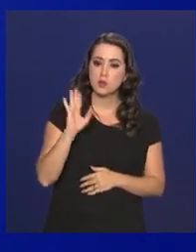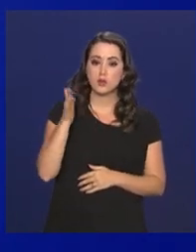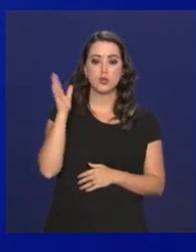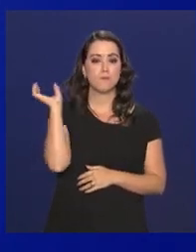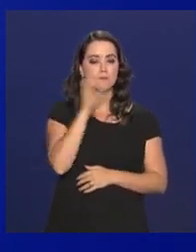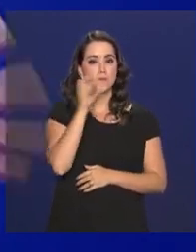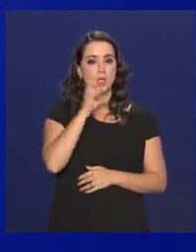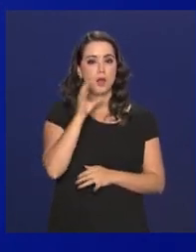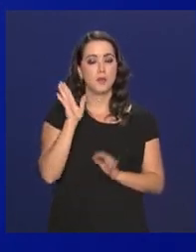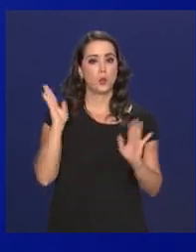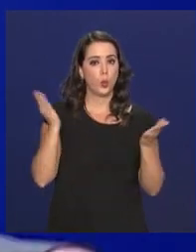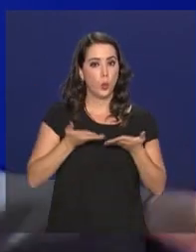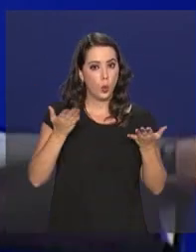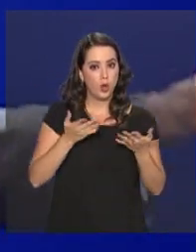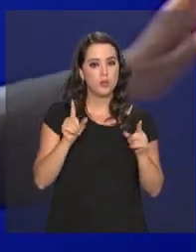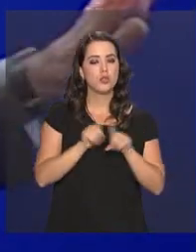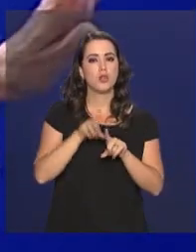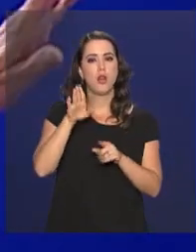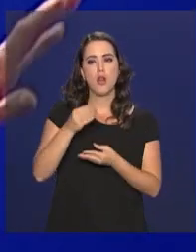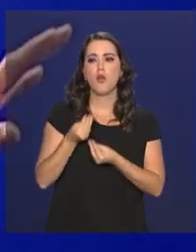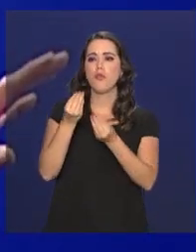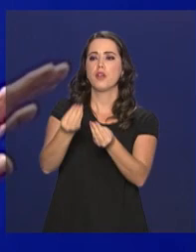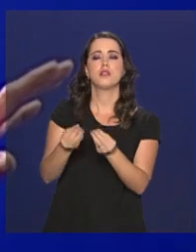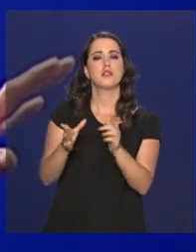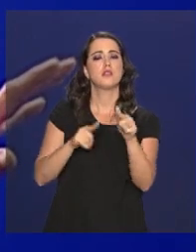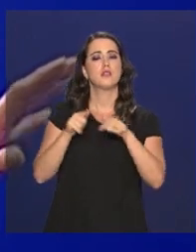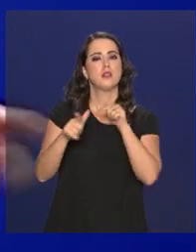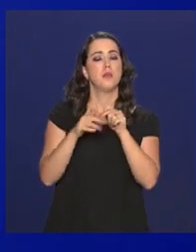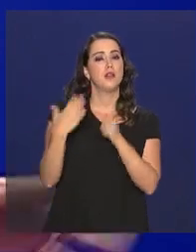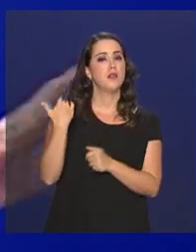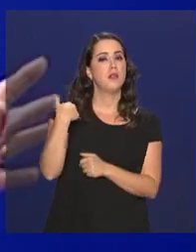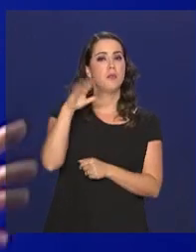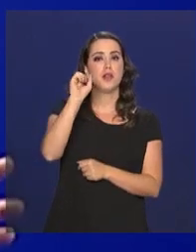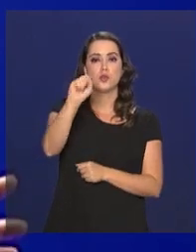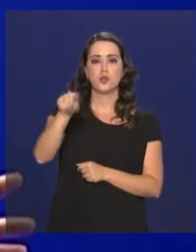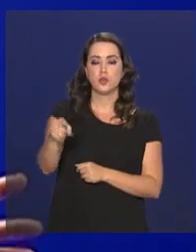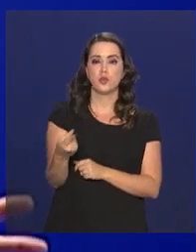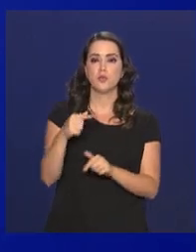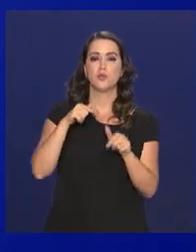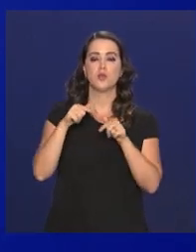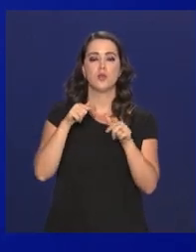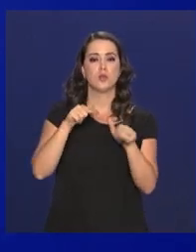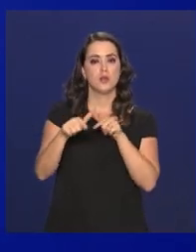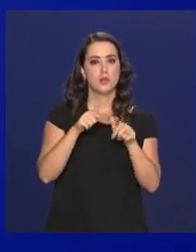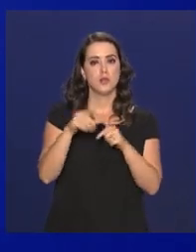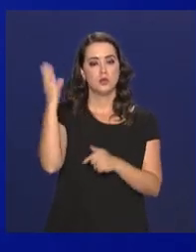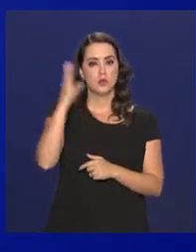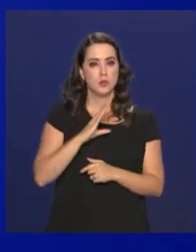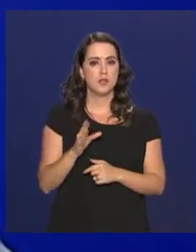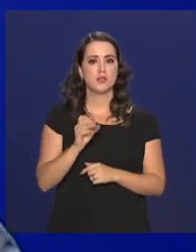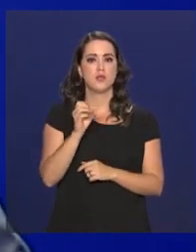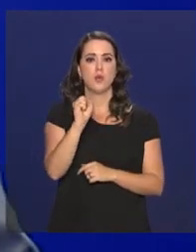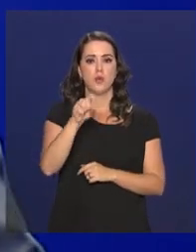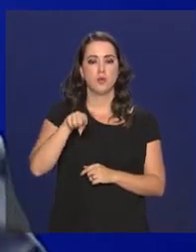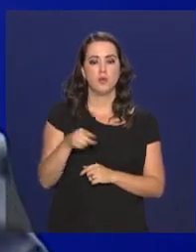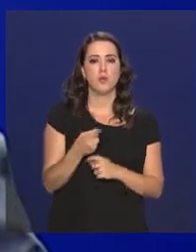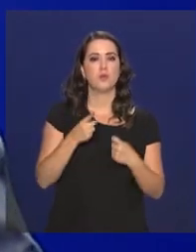imediata que na verdade vai dar emprego a mais de 8 mil médicos brasileiros essa é a grande realidade